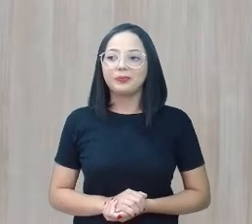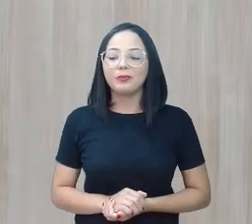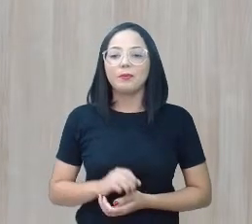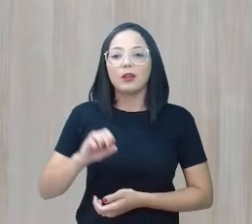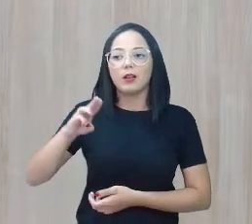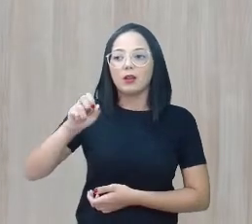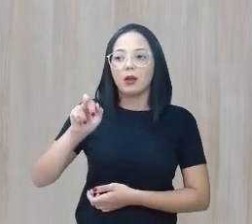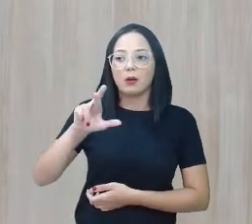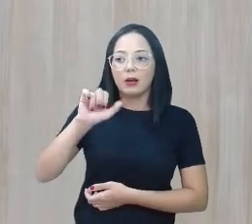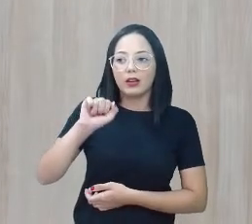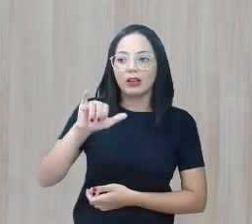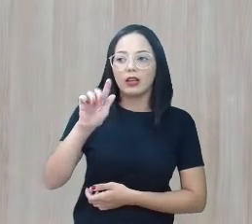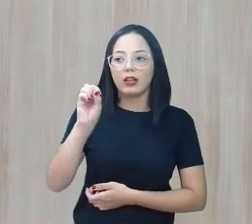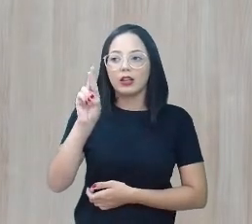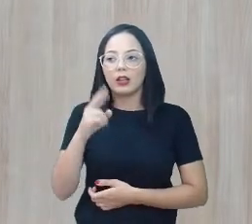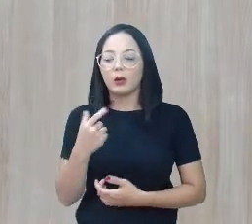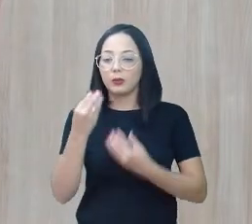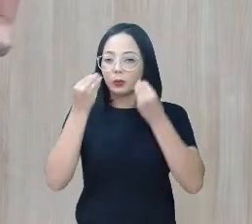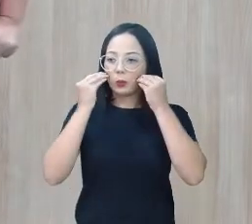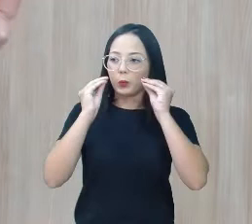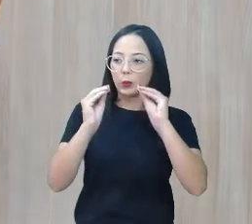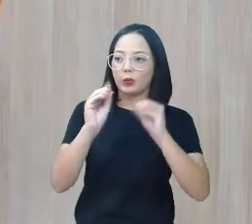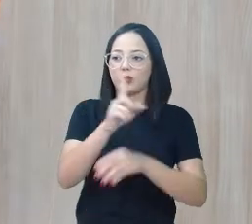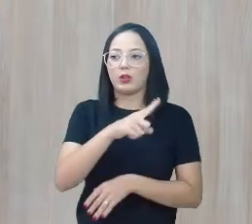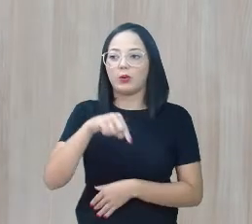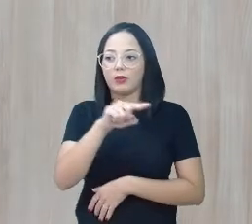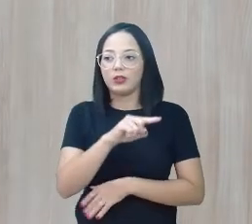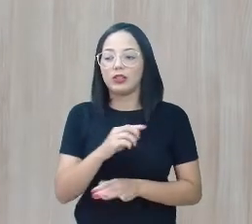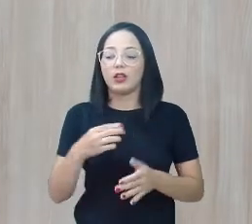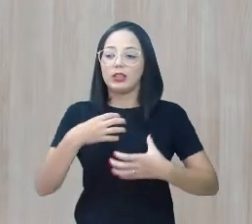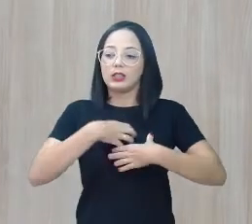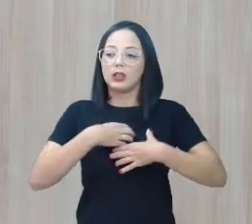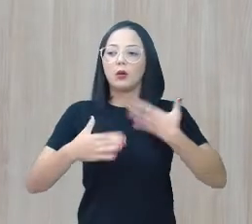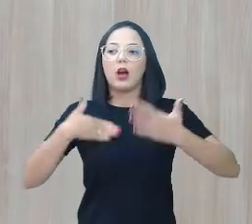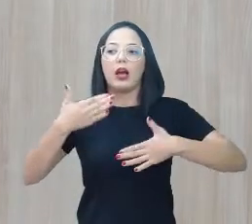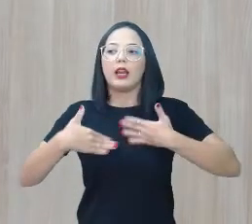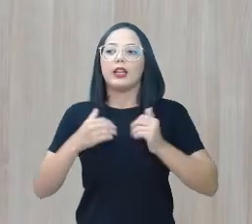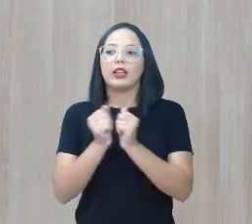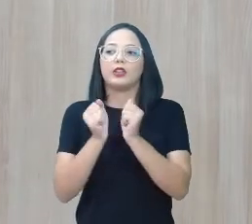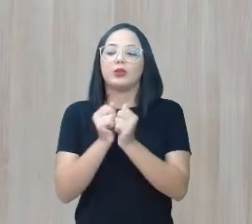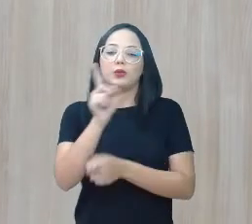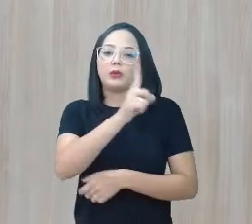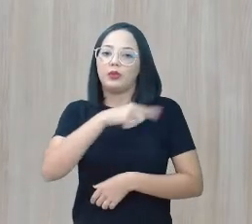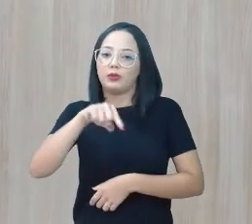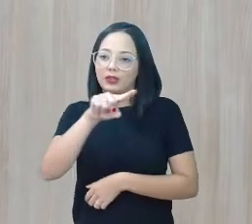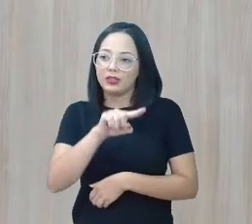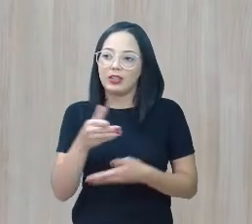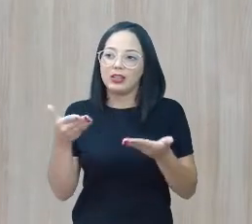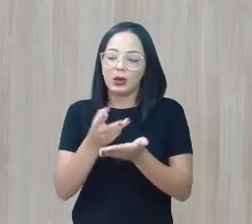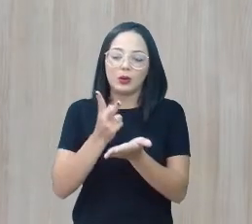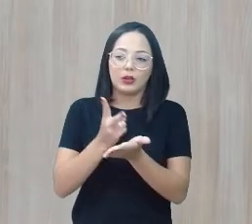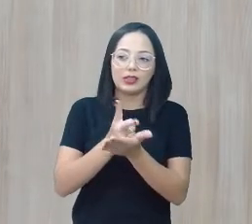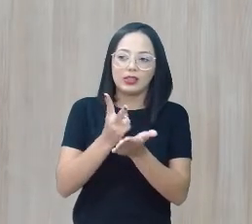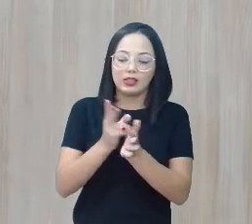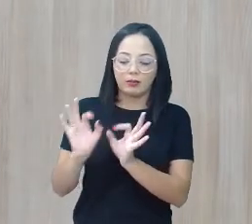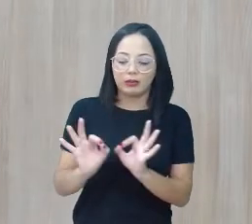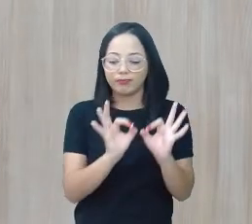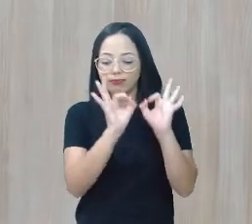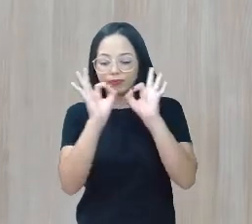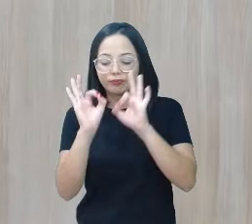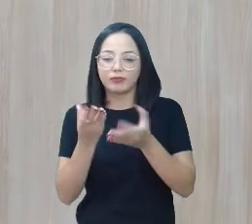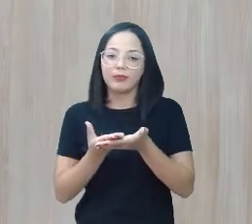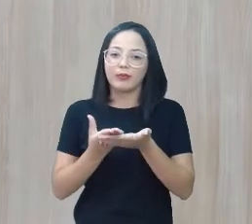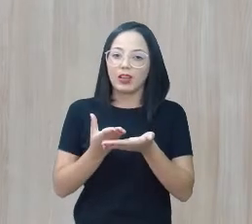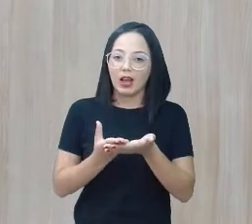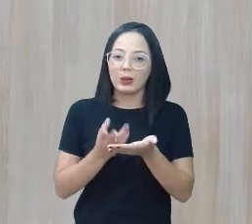Maria, Igor, beijão para vocês, tá? Então, é uma alegria ter vocês aí sempre assistindo